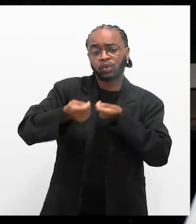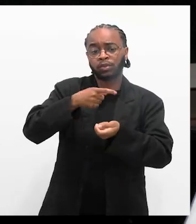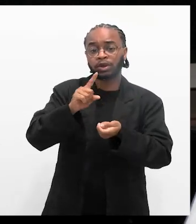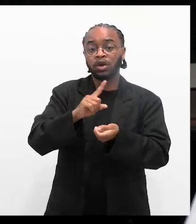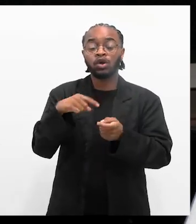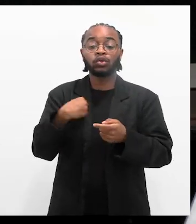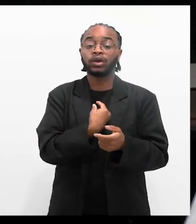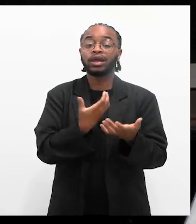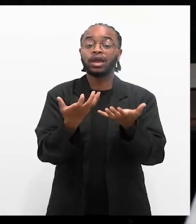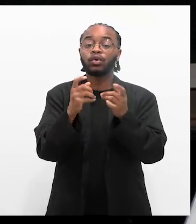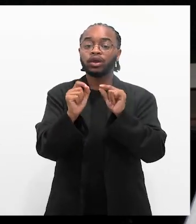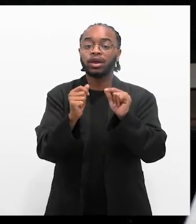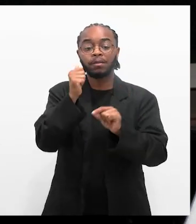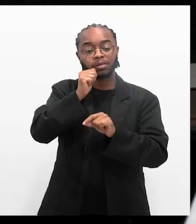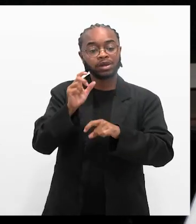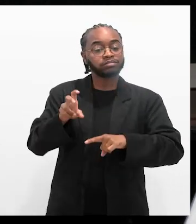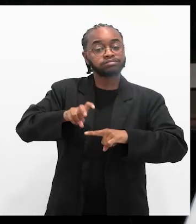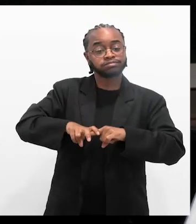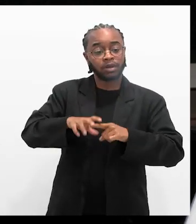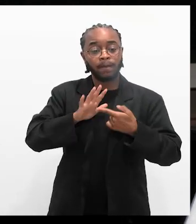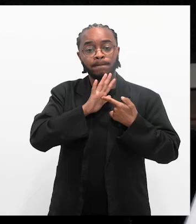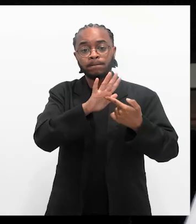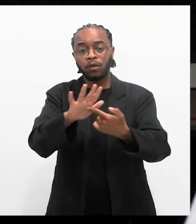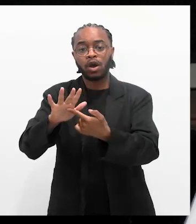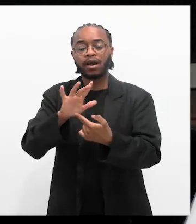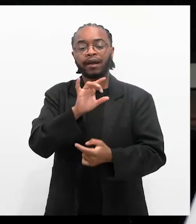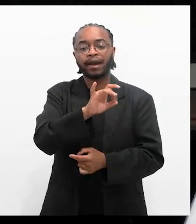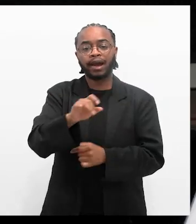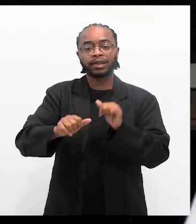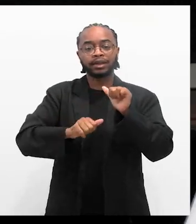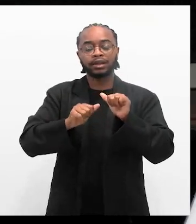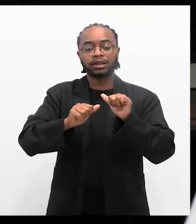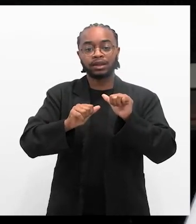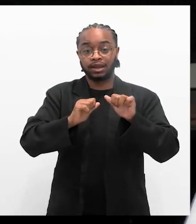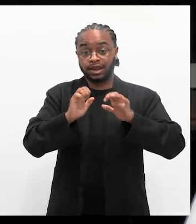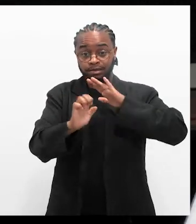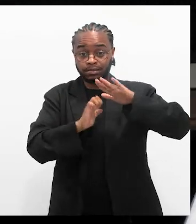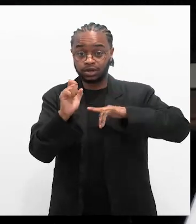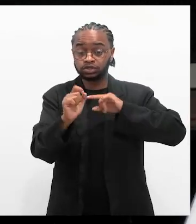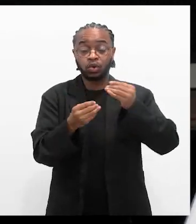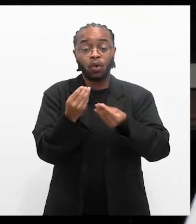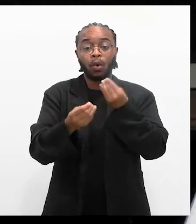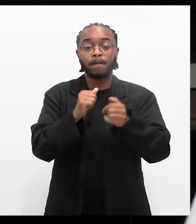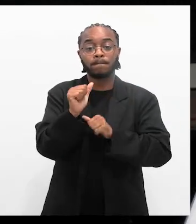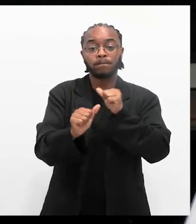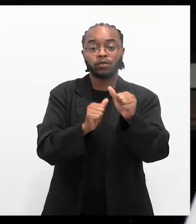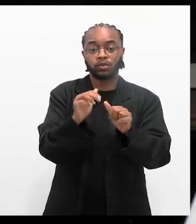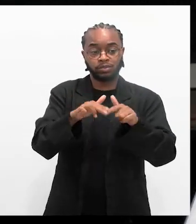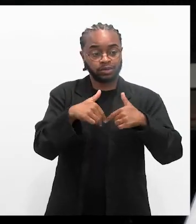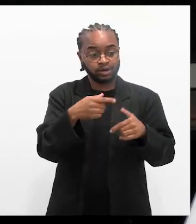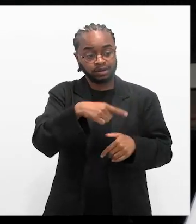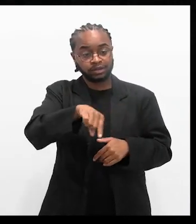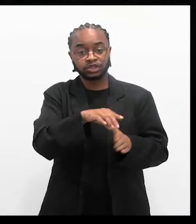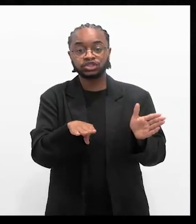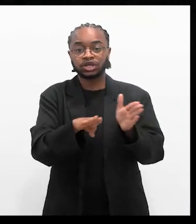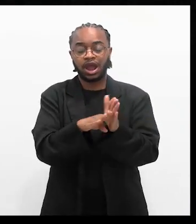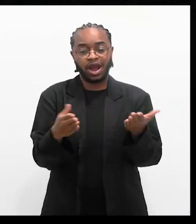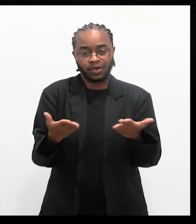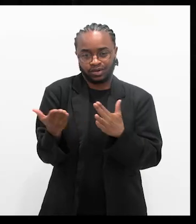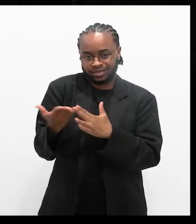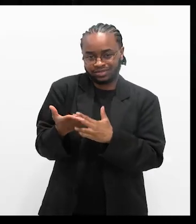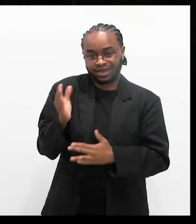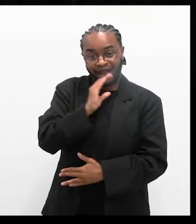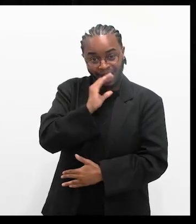gente quer é que as mulheres estejam sentadas lá e mostrando para cada empresa o que muda a partir da chegada delas. Olha, e vamos